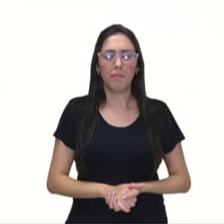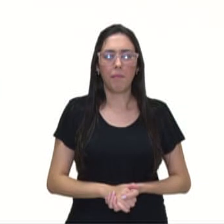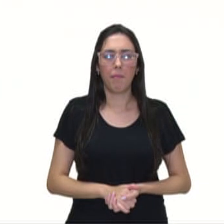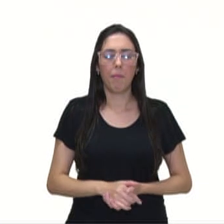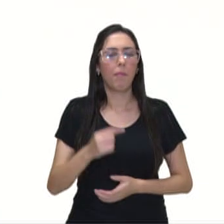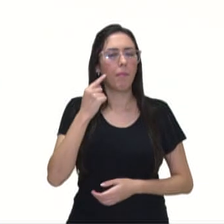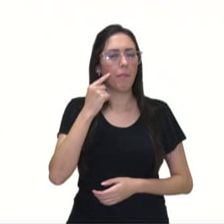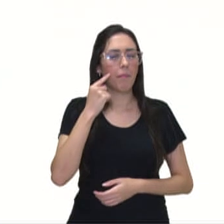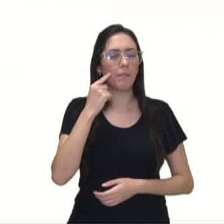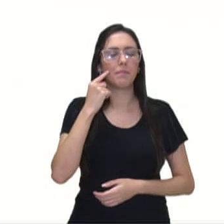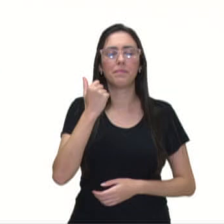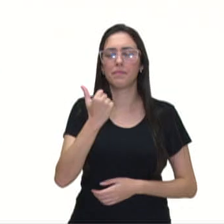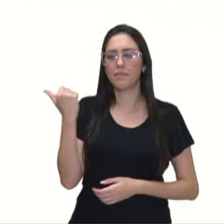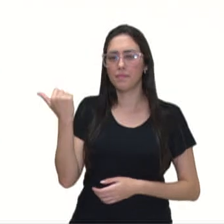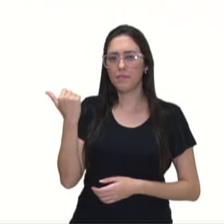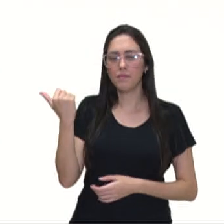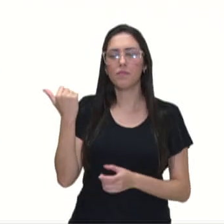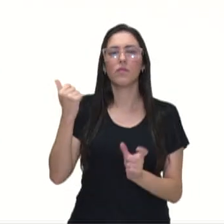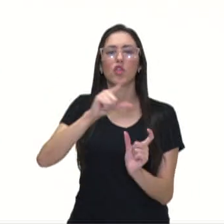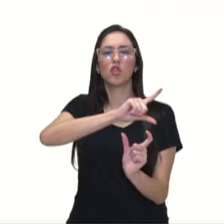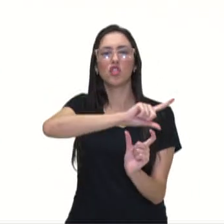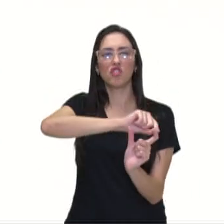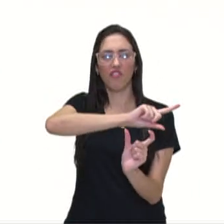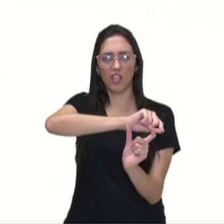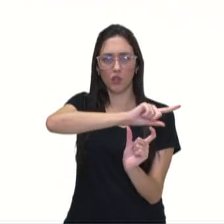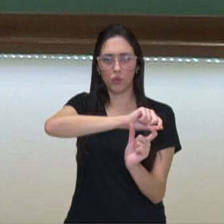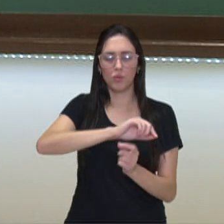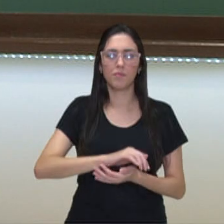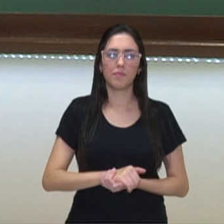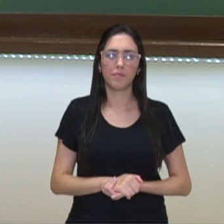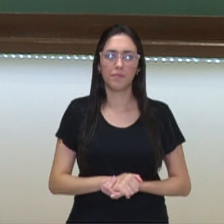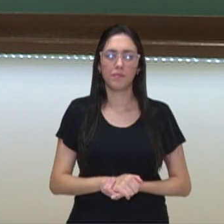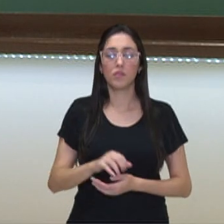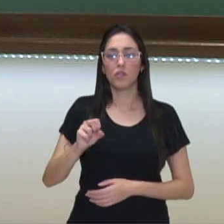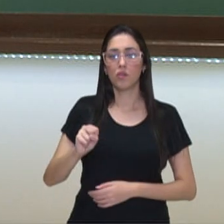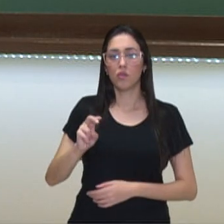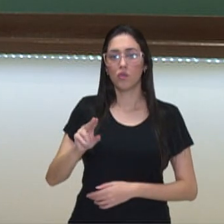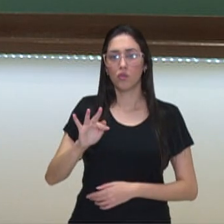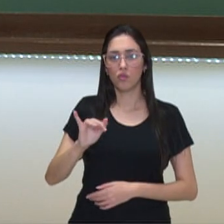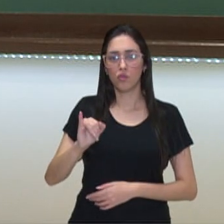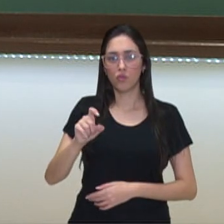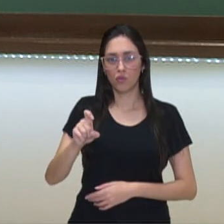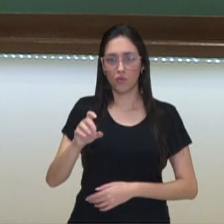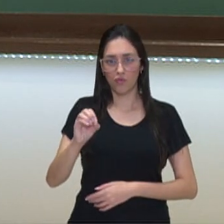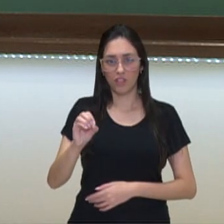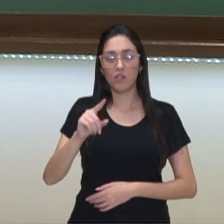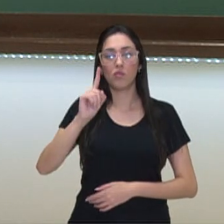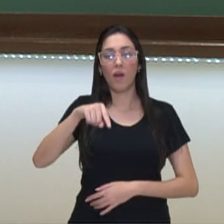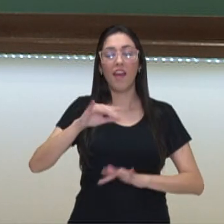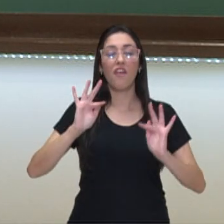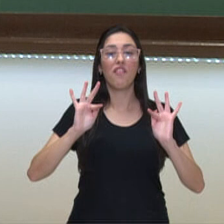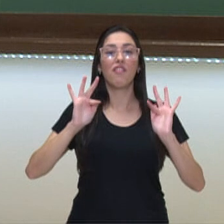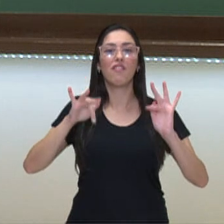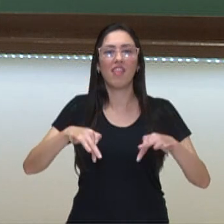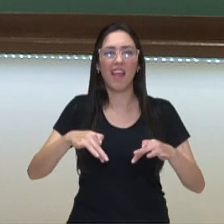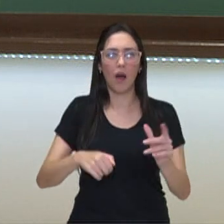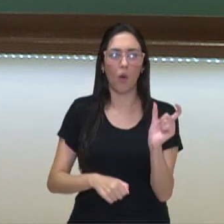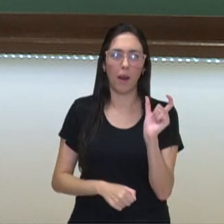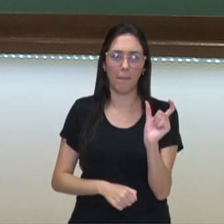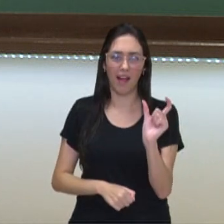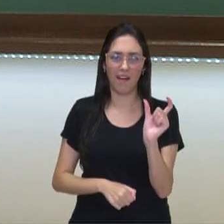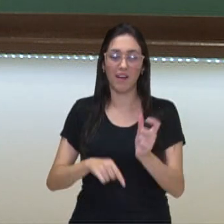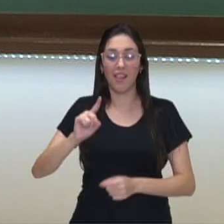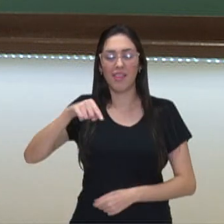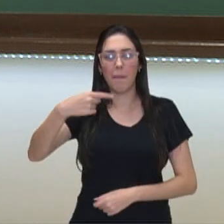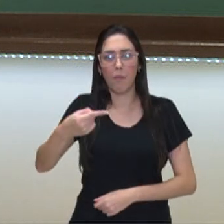Vejamos agora sufixes. Lembrando, sufixo é o que vem ao sul da palavra, o que vem